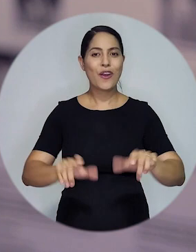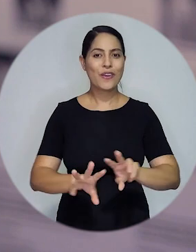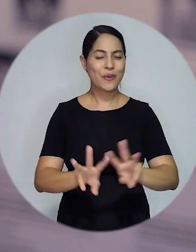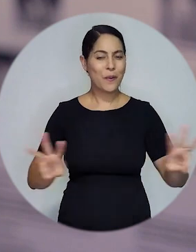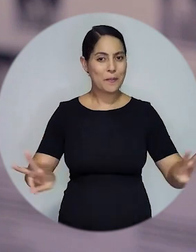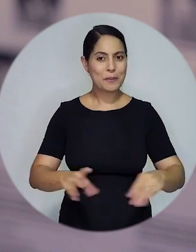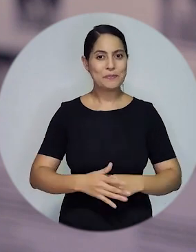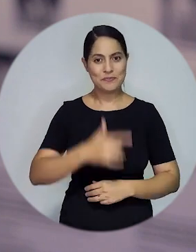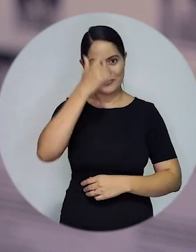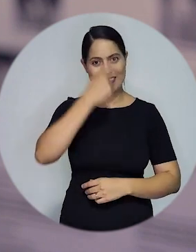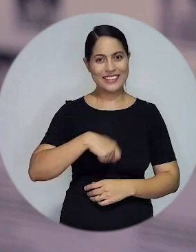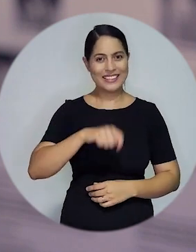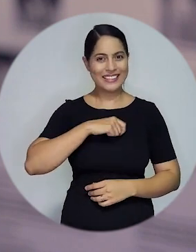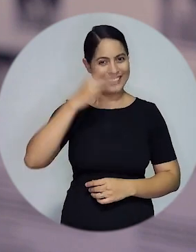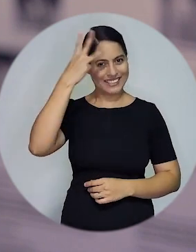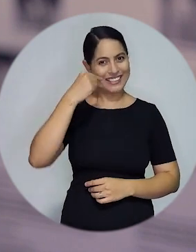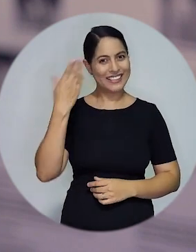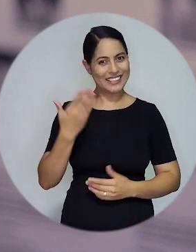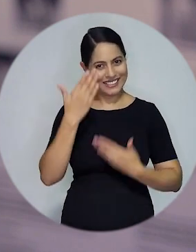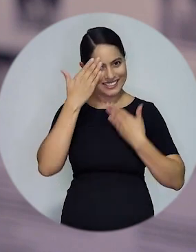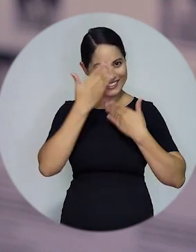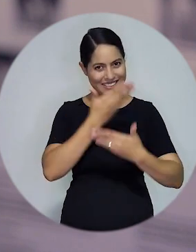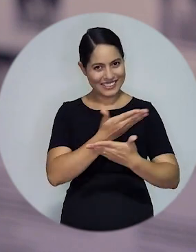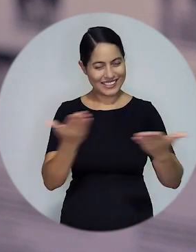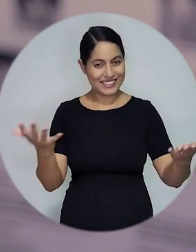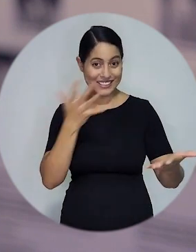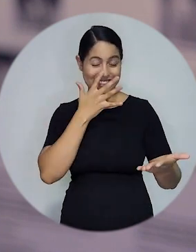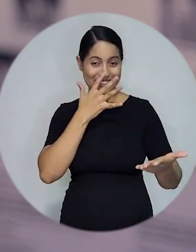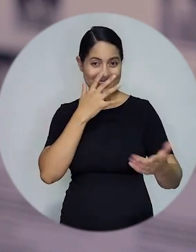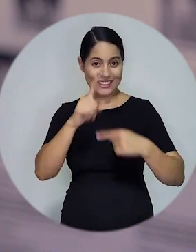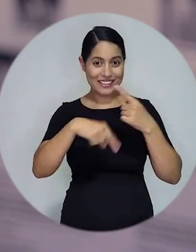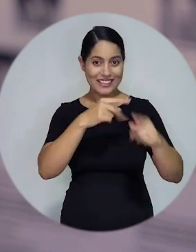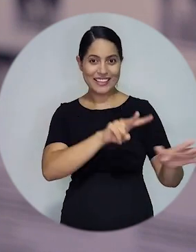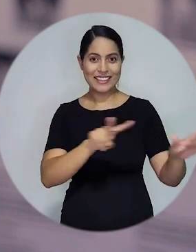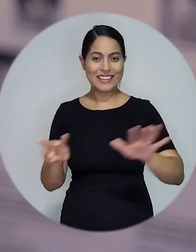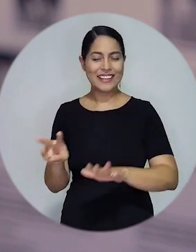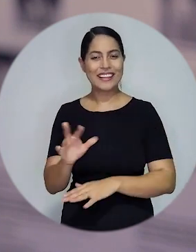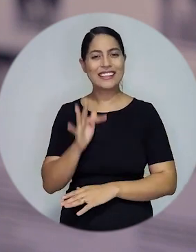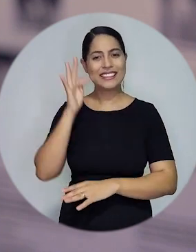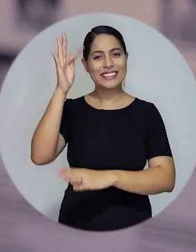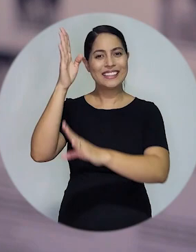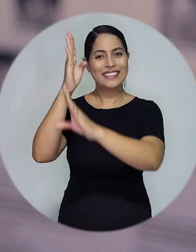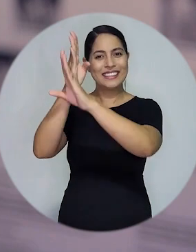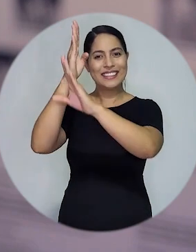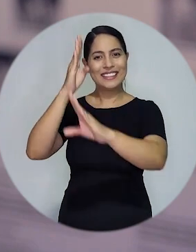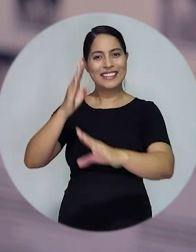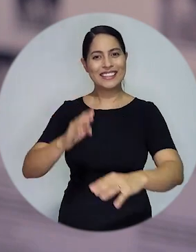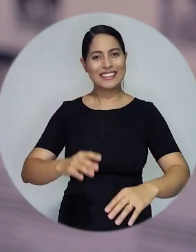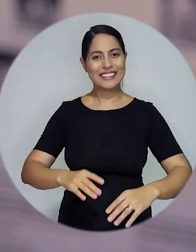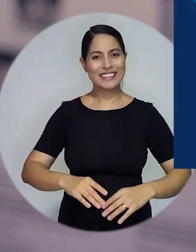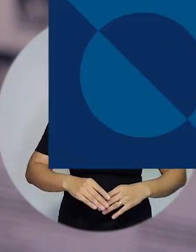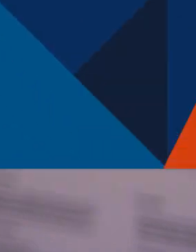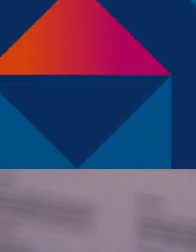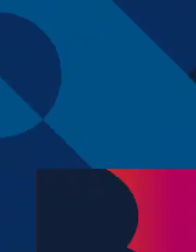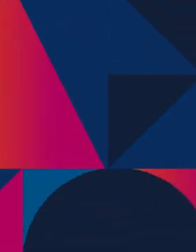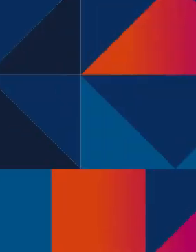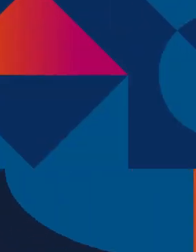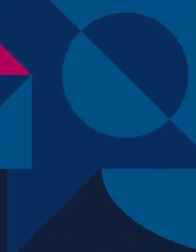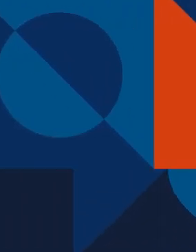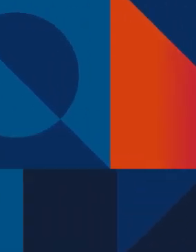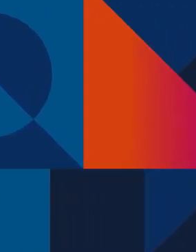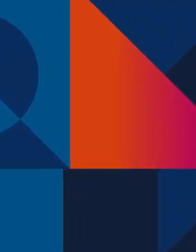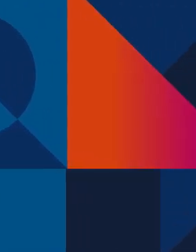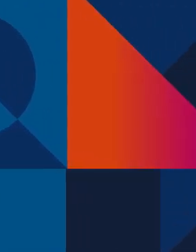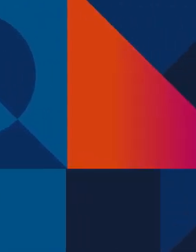principais notícias no site da OAB Nacional. Eu sou Mariana Xavier e agradeço pela sua companhia. Te espero na próxima semana. Até lá!